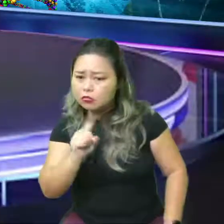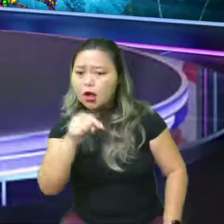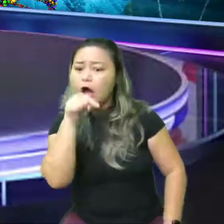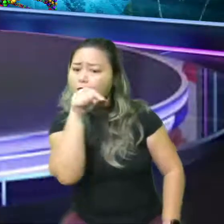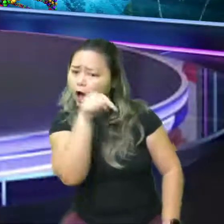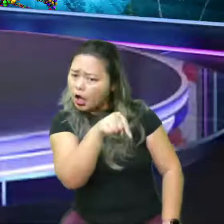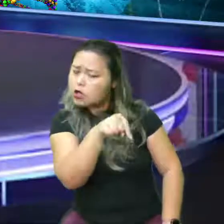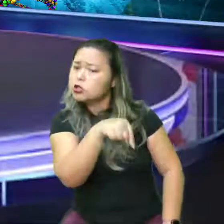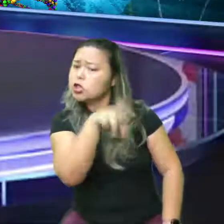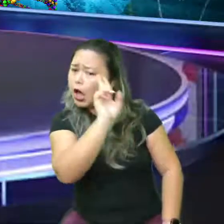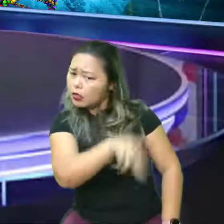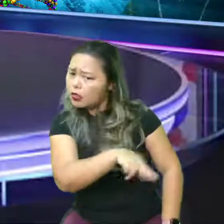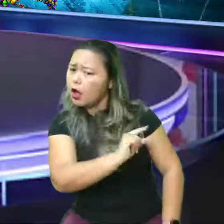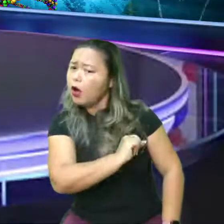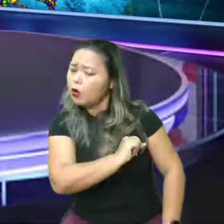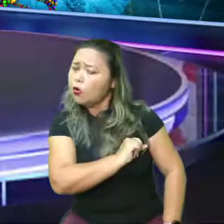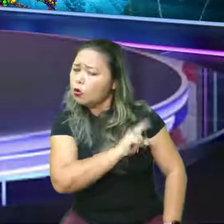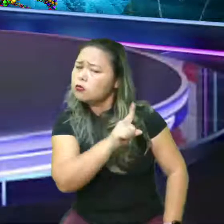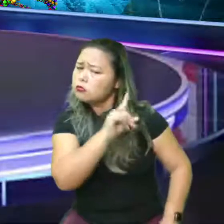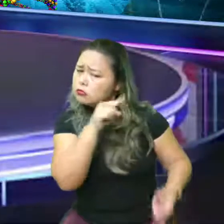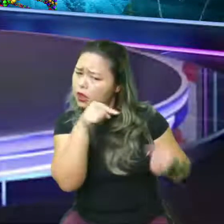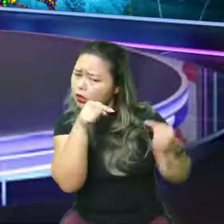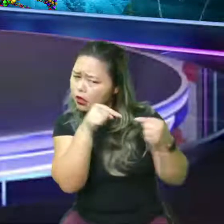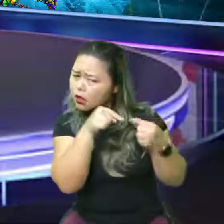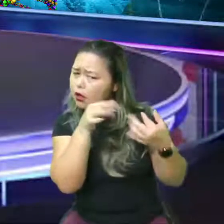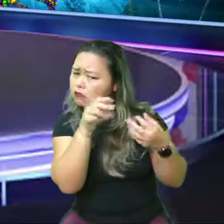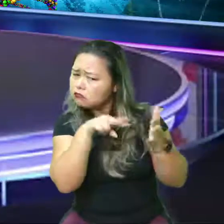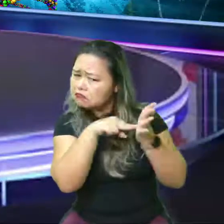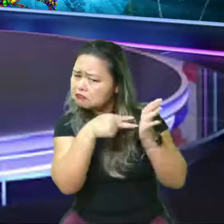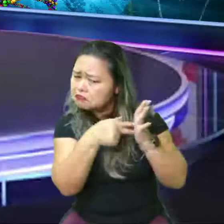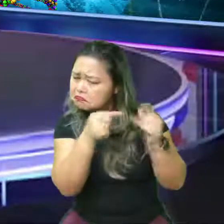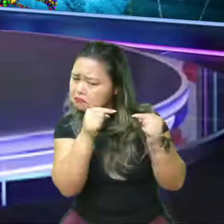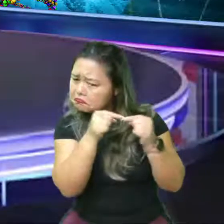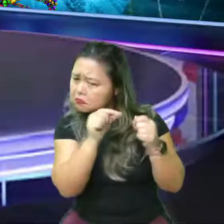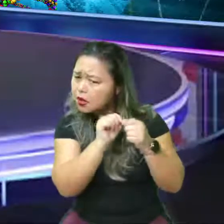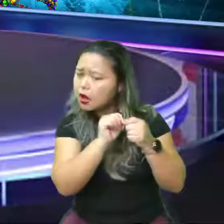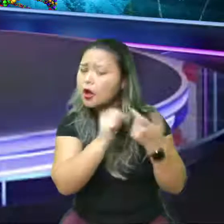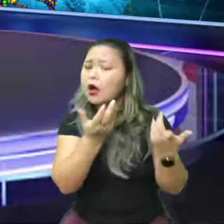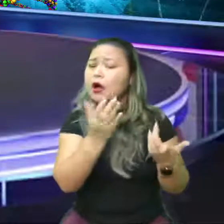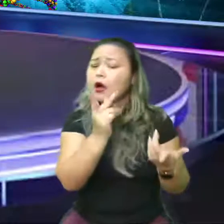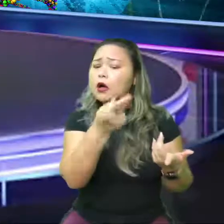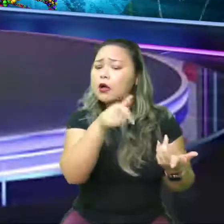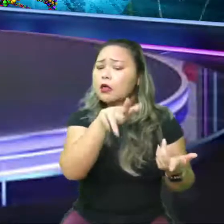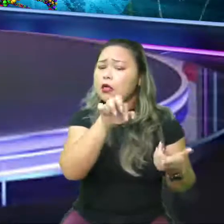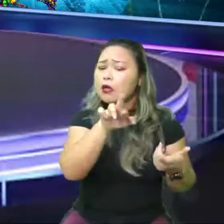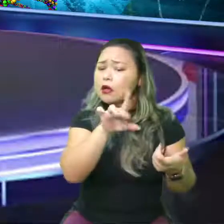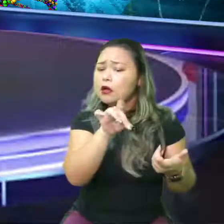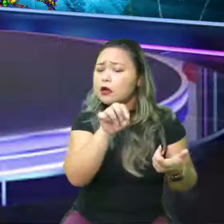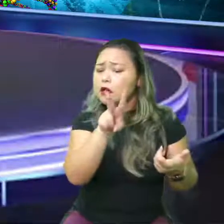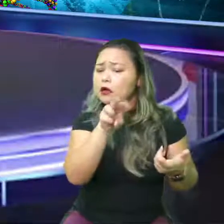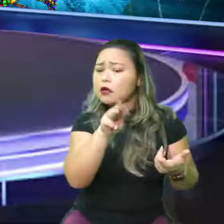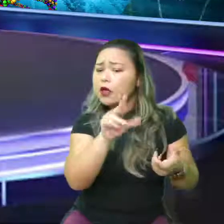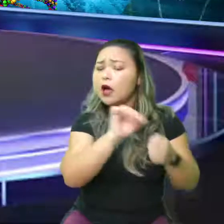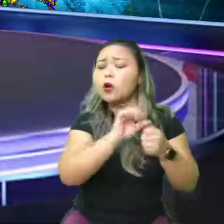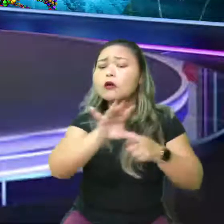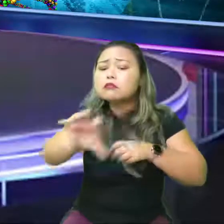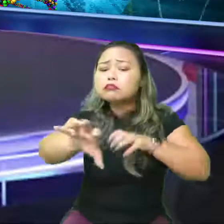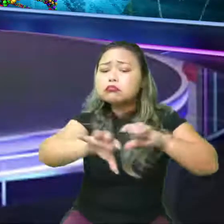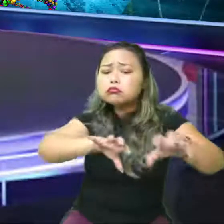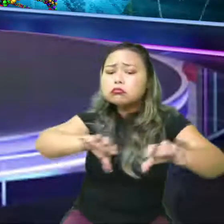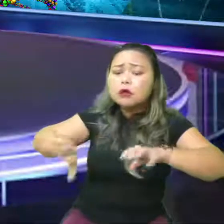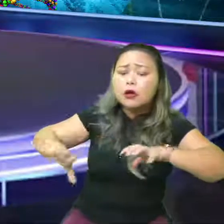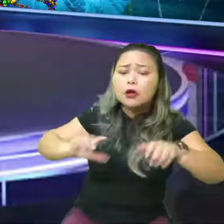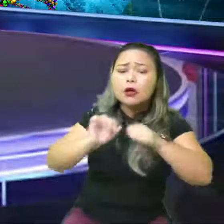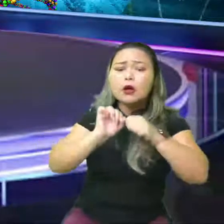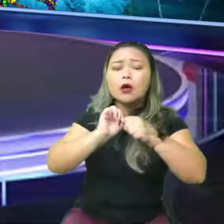tinha razão, faz todo um sentido. Quando Charles Darwin começou a falar da seleção natural, e o que é a seleção natural?